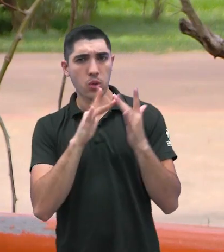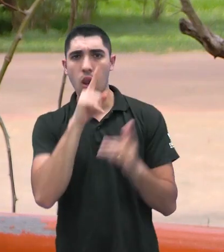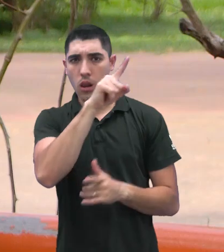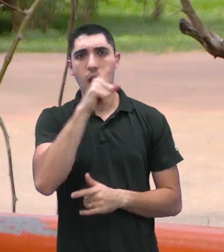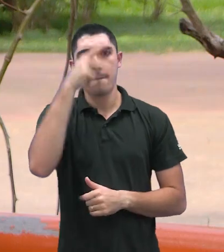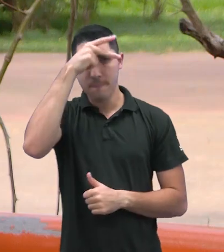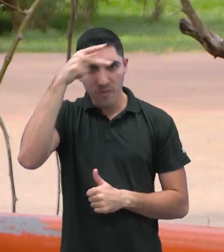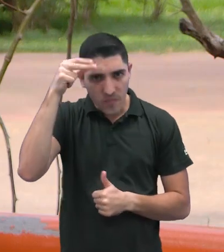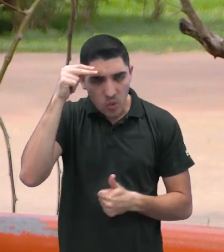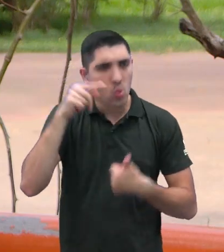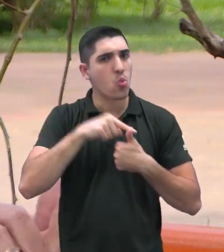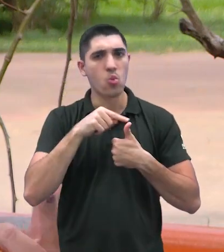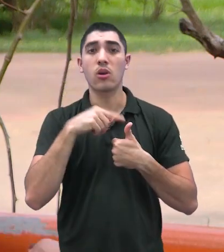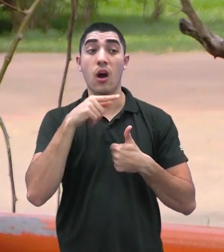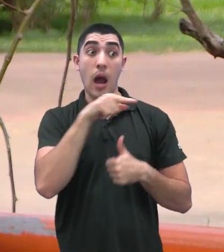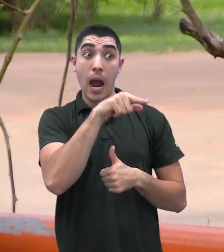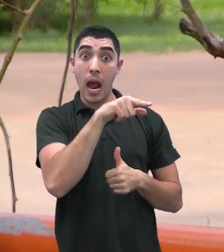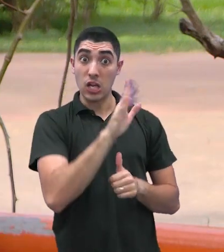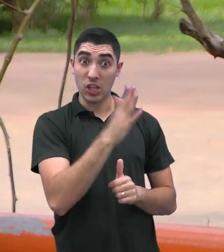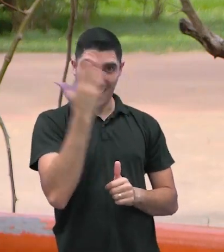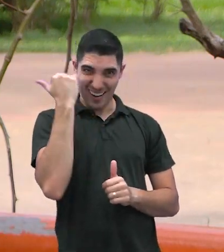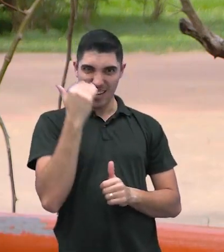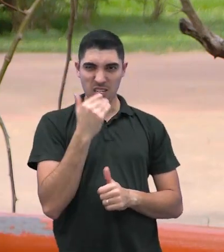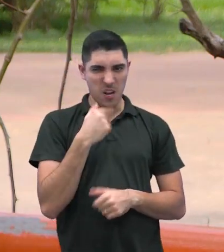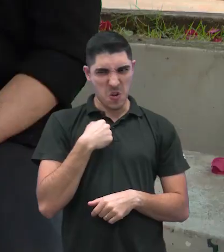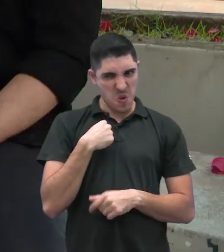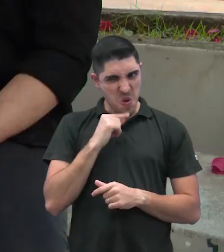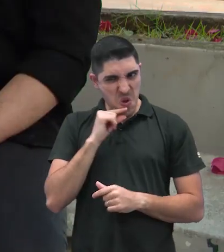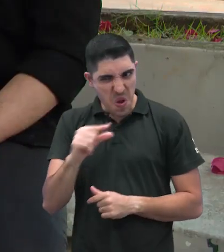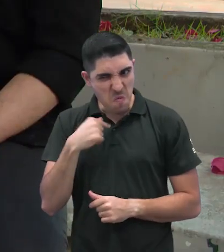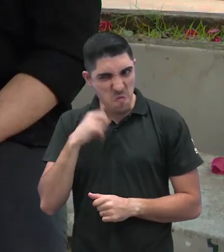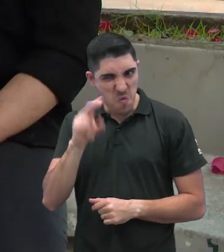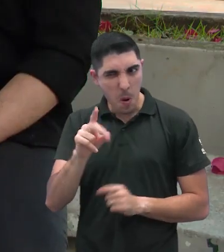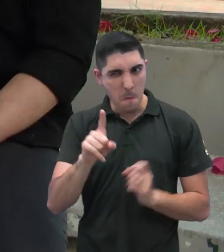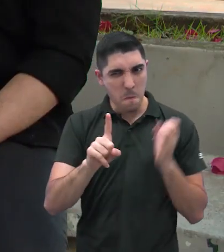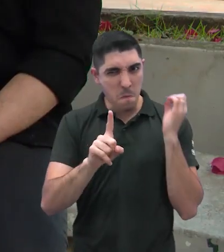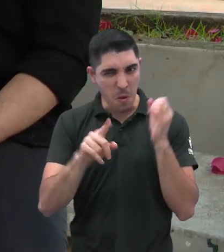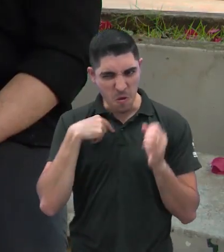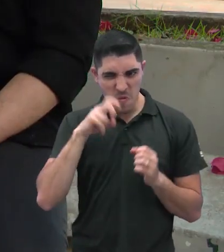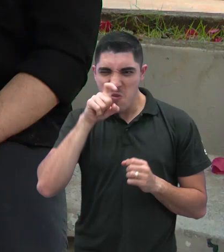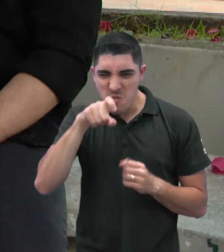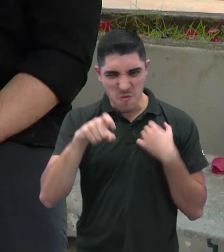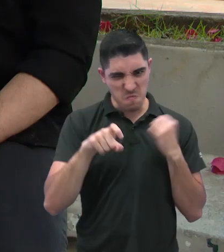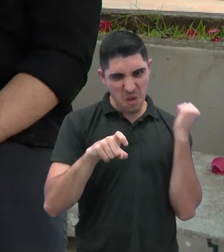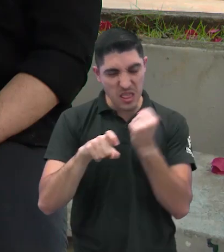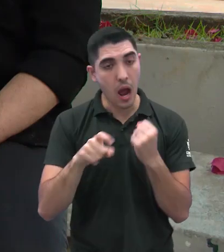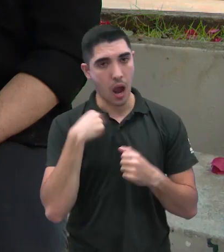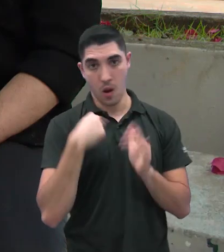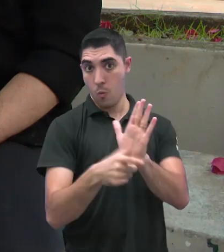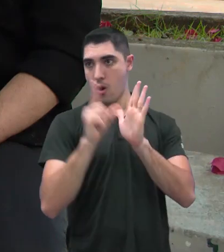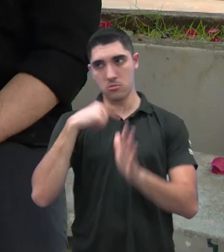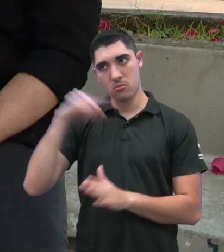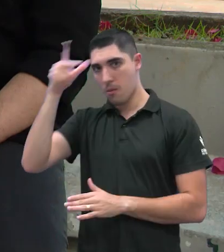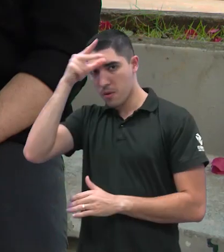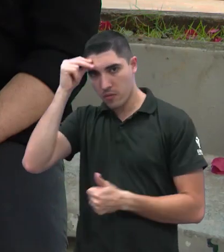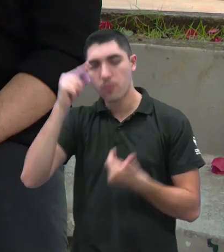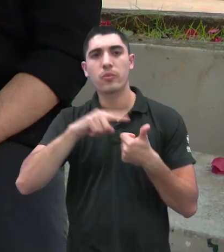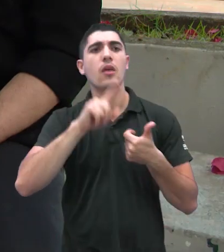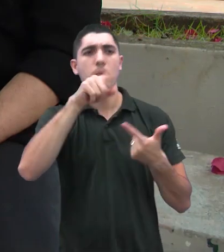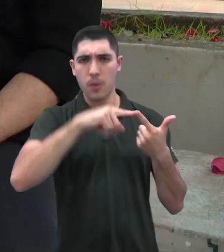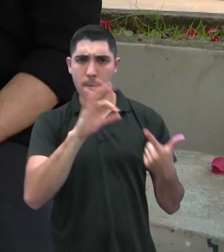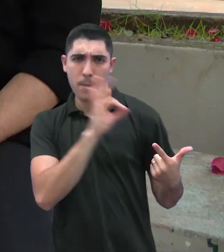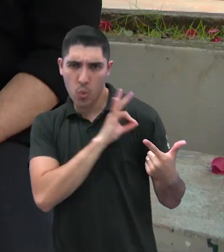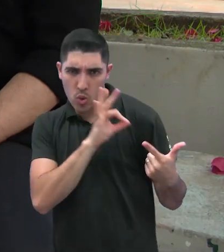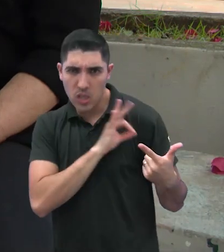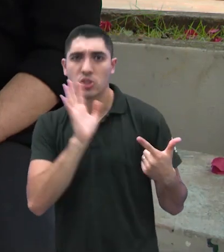contato até com pessoas da prefeitura antes, quando ele fez a ameaça. A gente recolheu, levou no veterinário, daí a gente foi na